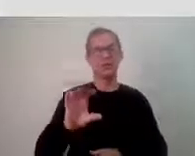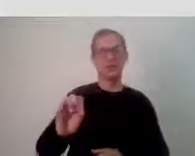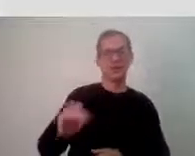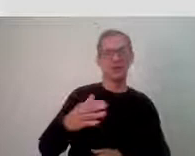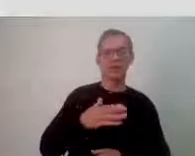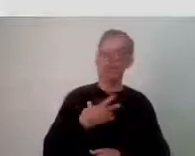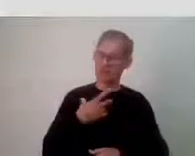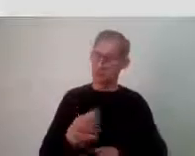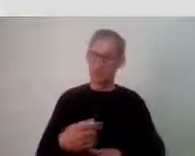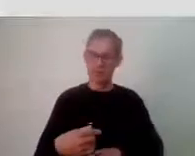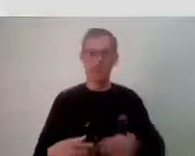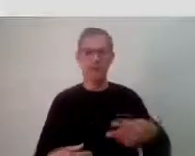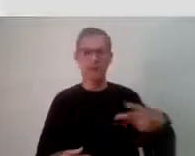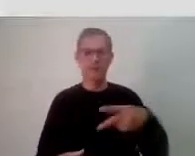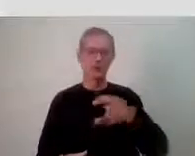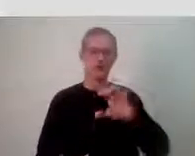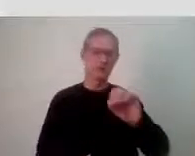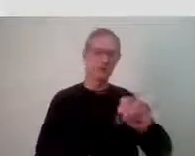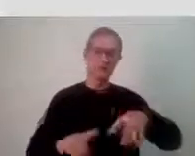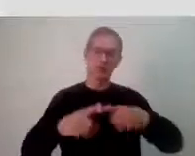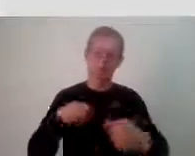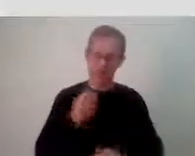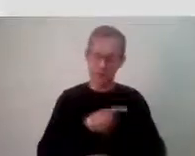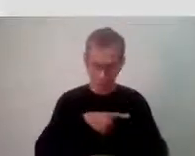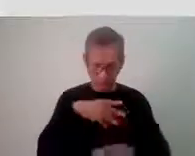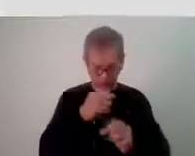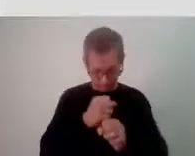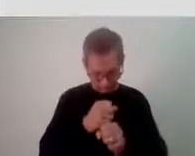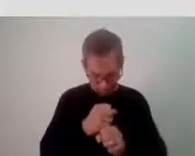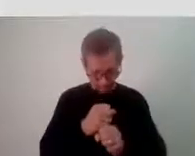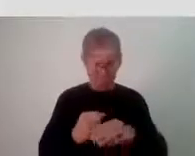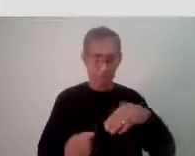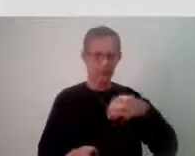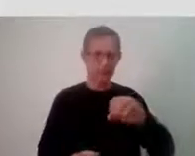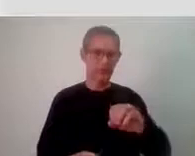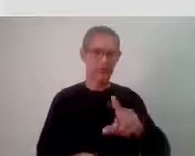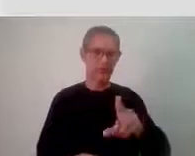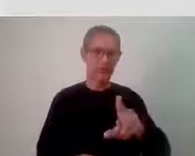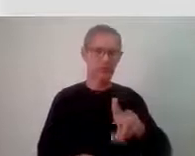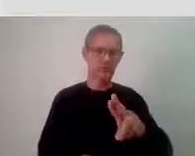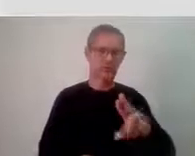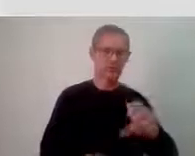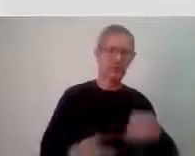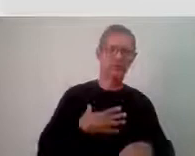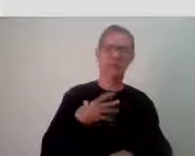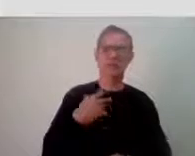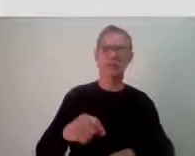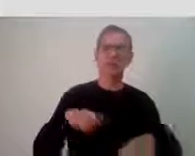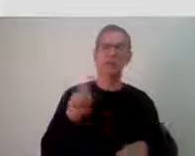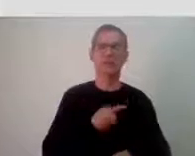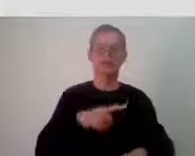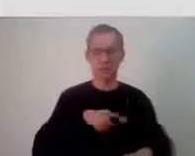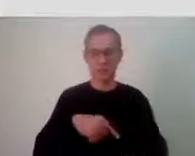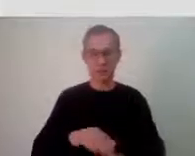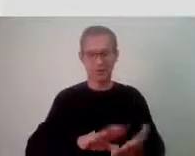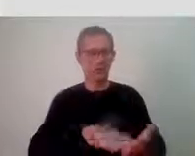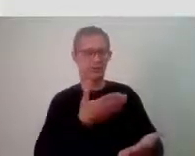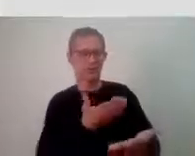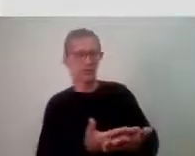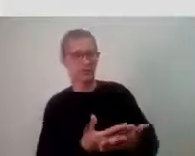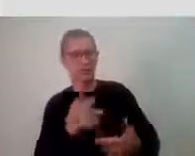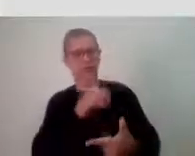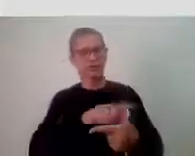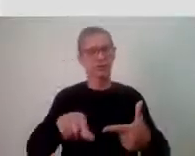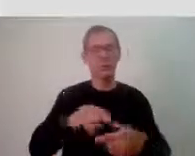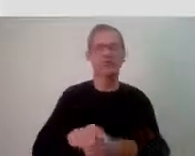quando a minha velocidade é menor do que 0. E aí a gente tem que calcular o módulo da minha velocidade. A gente pode interpretar esses